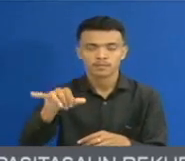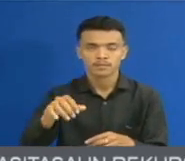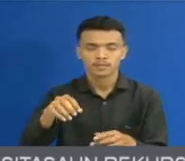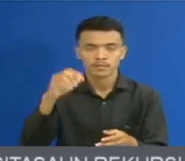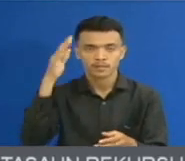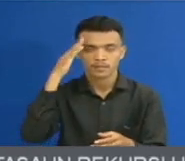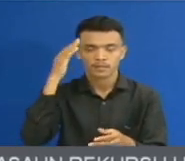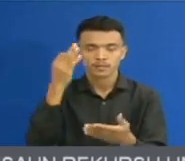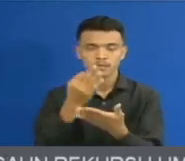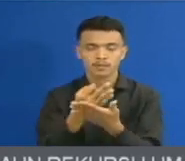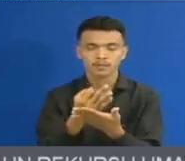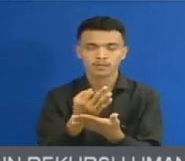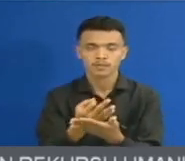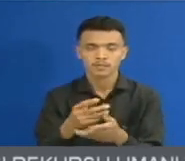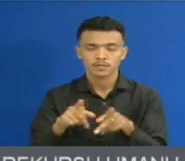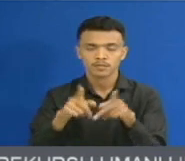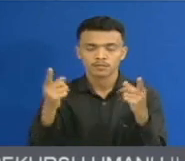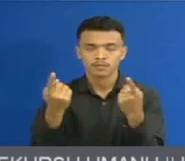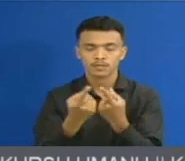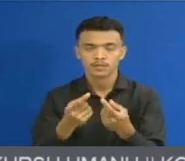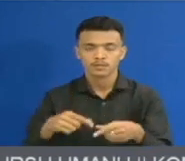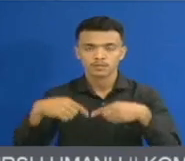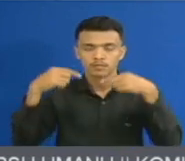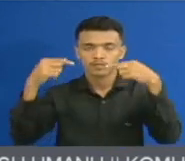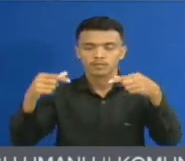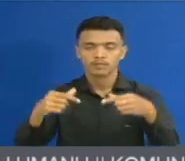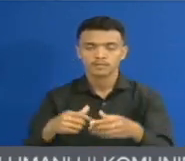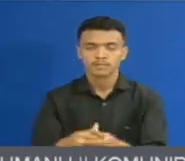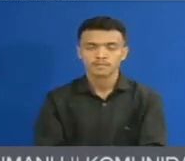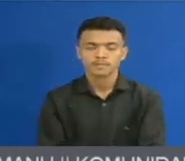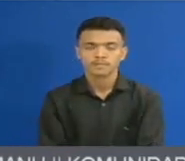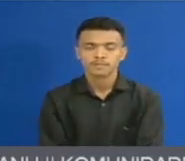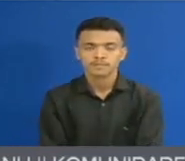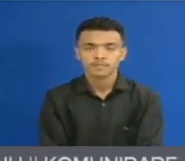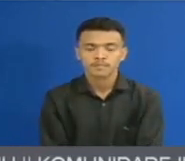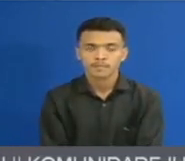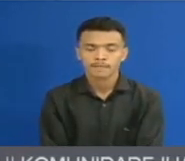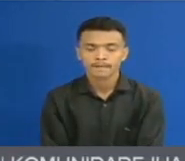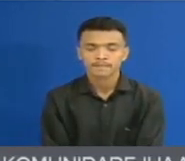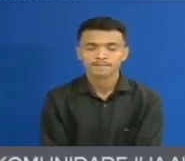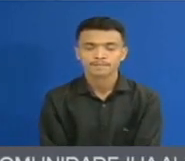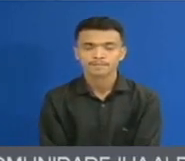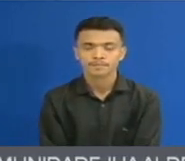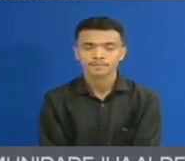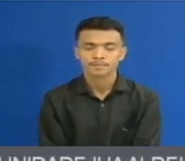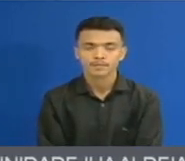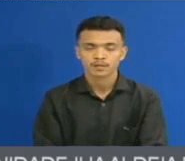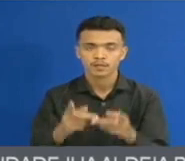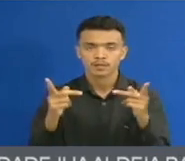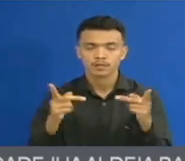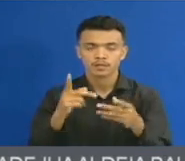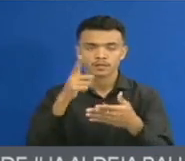baia orçamento nebe ke companhia extrativa sira hatama baia fundo petrolífero sira maka hatama zere fali baia area saída anta